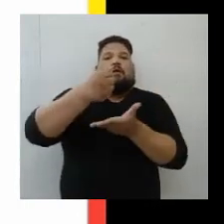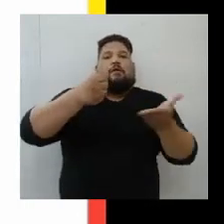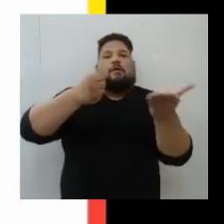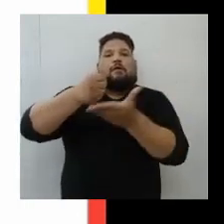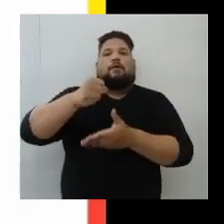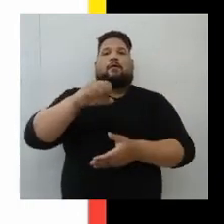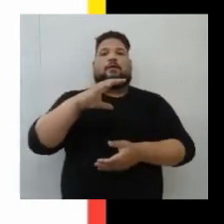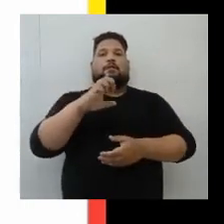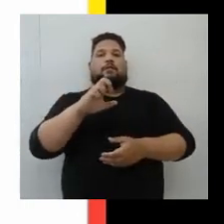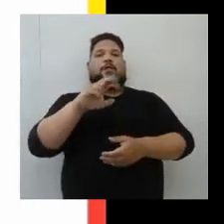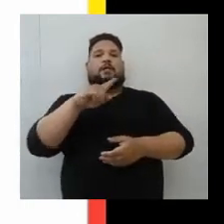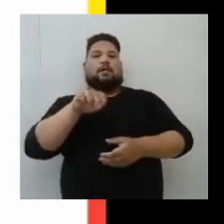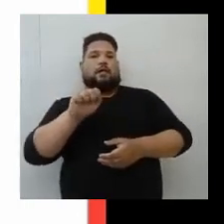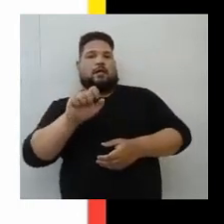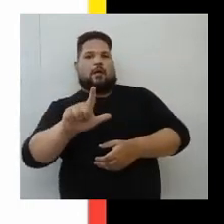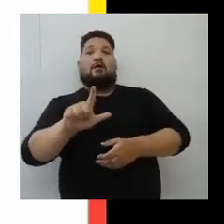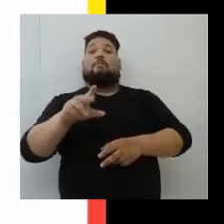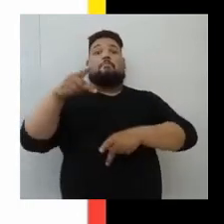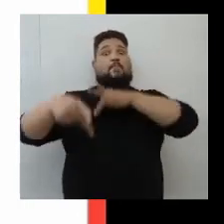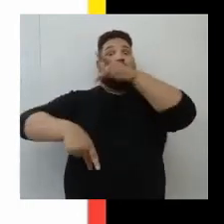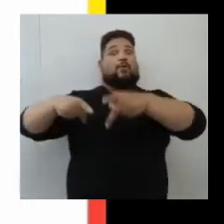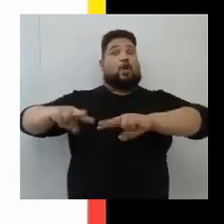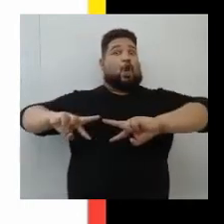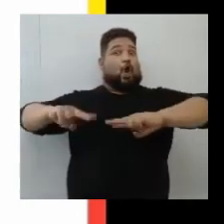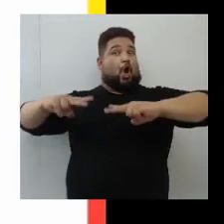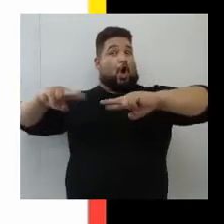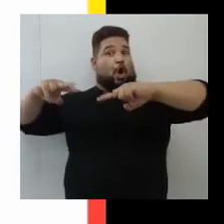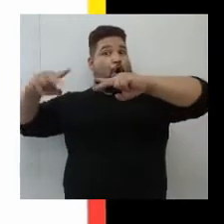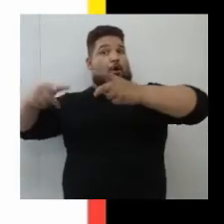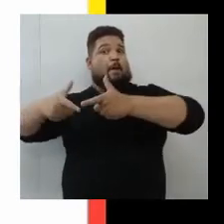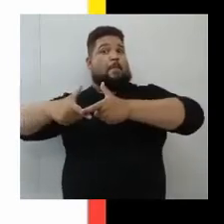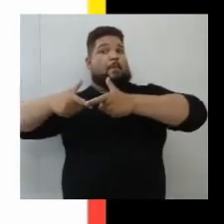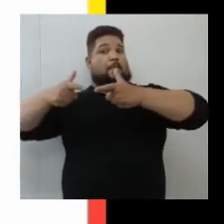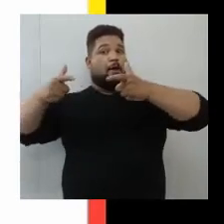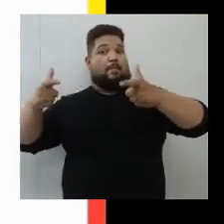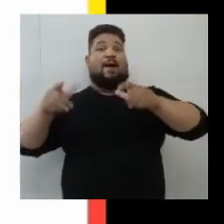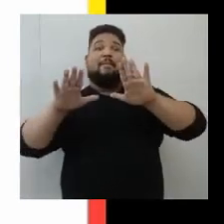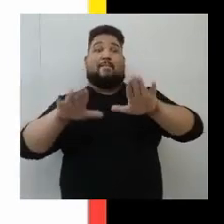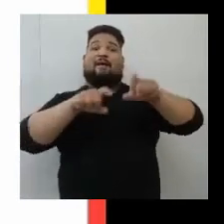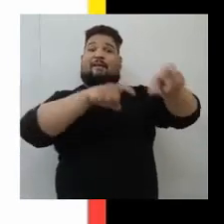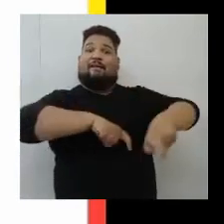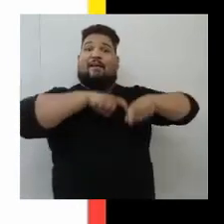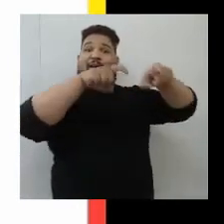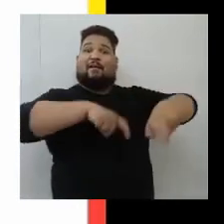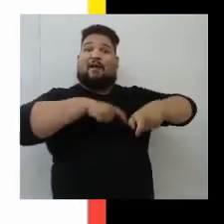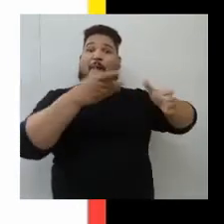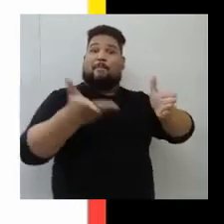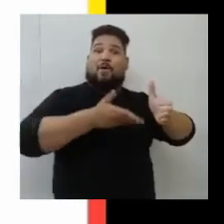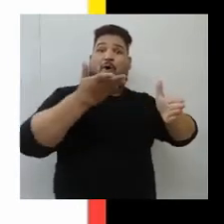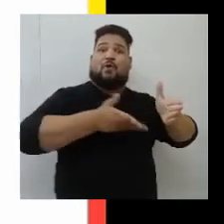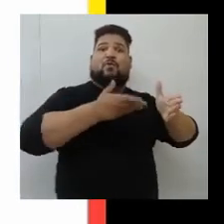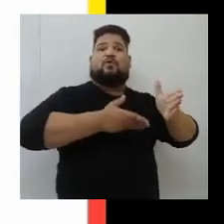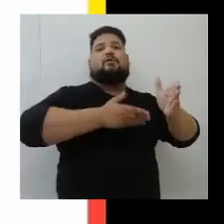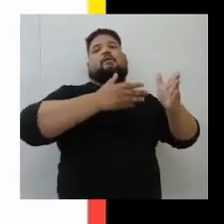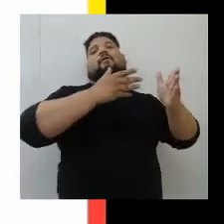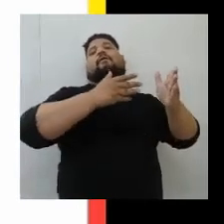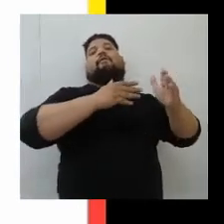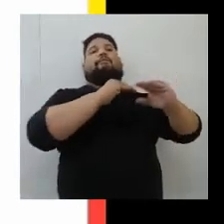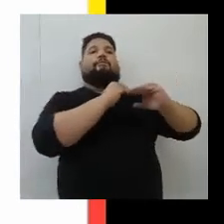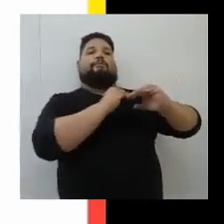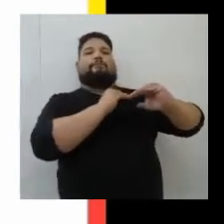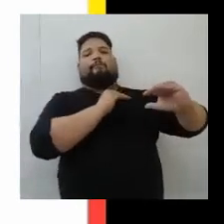população crescia em progressão geométrica, já as safras, a produção agrícola, crescia em progressão